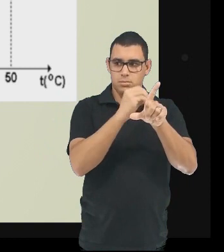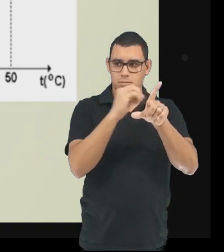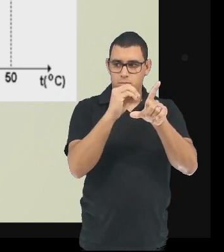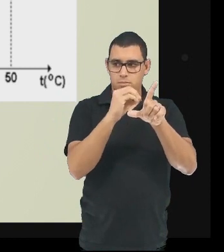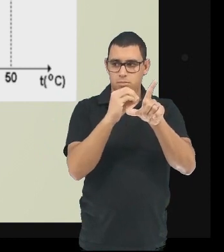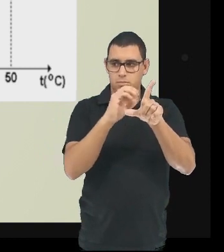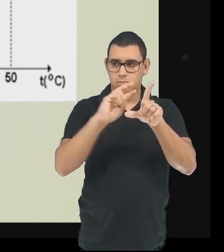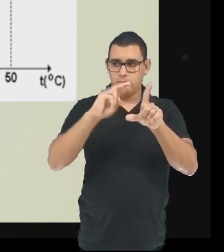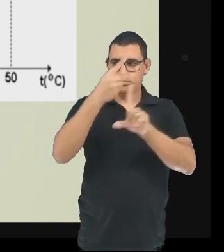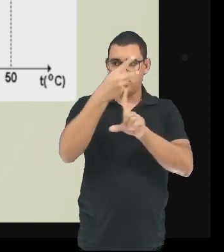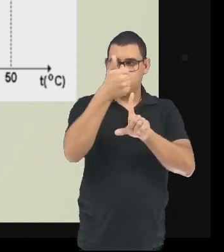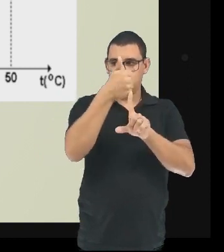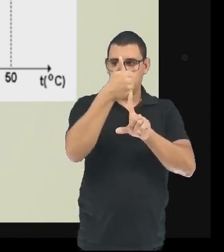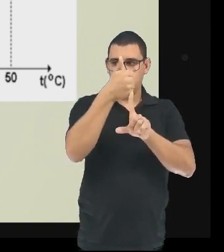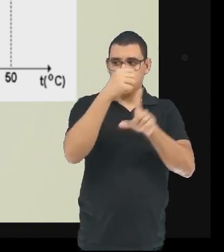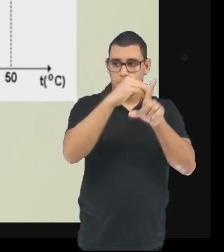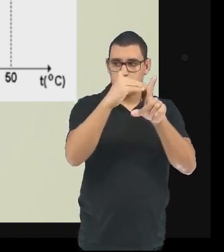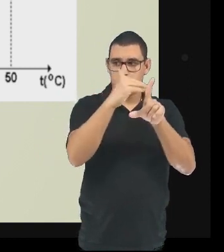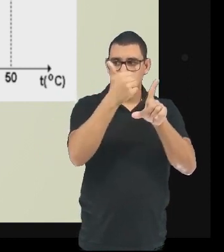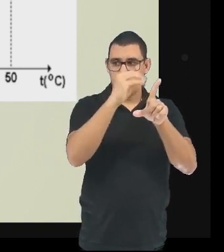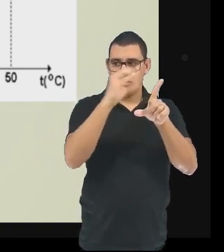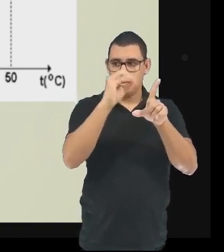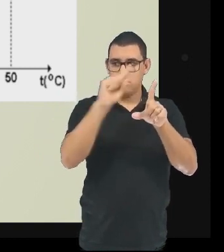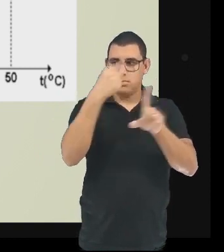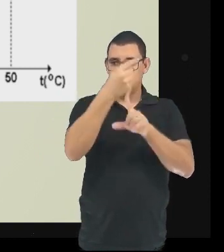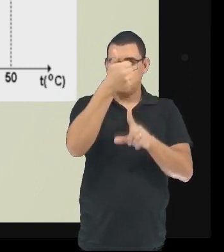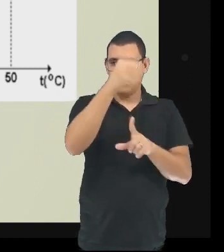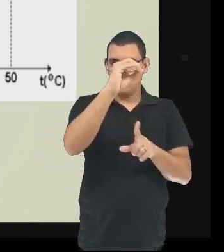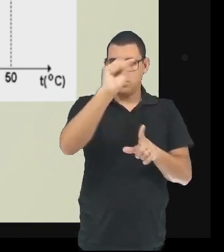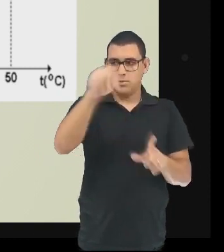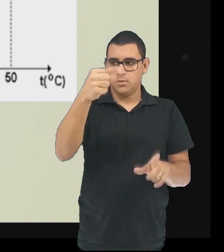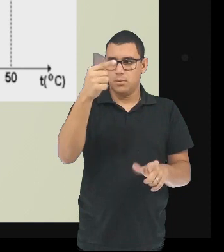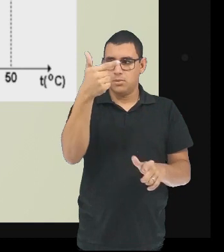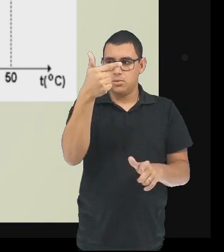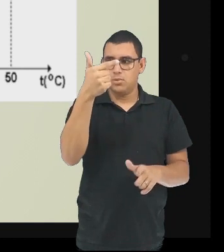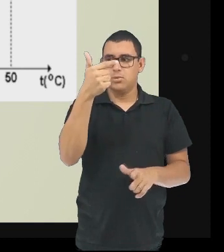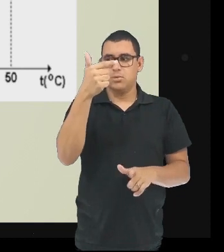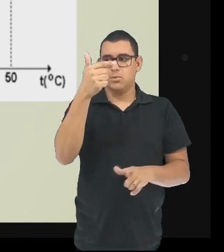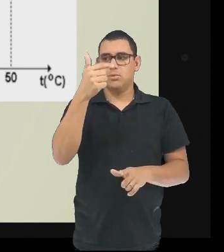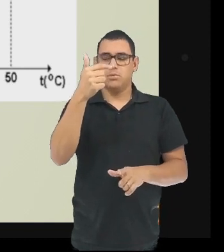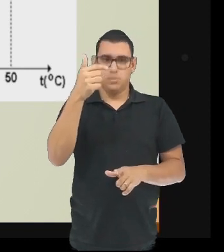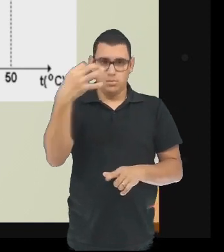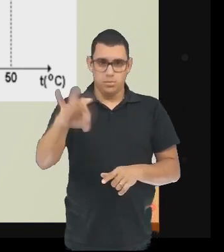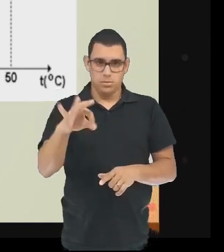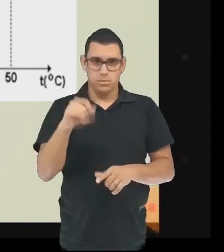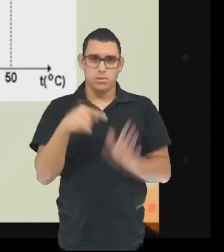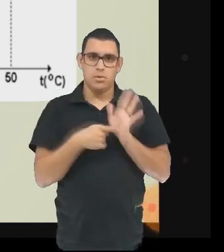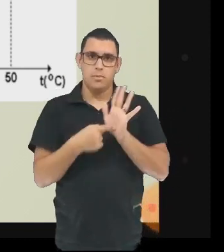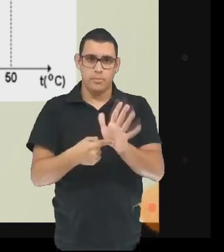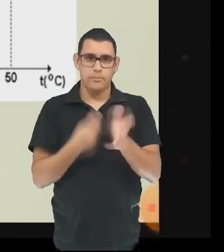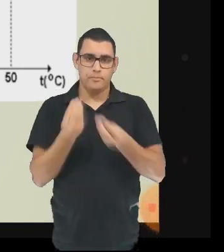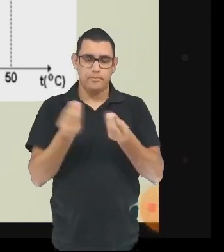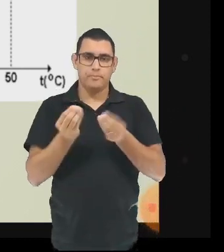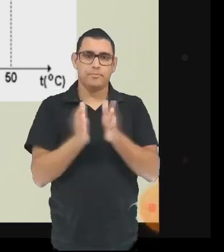100 centímetros, ele passou a ter 100,2 centímetros de comprimento. Então, esses gráficos